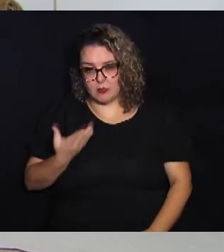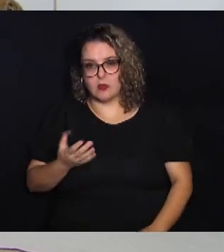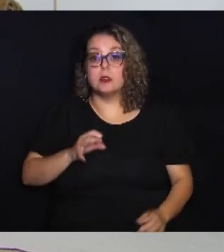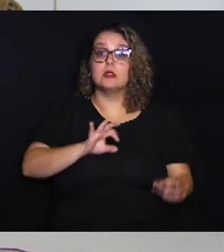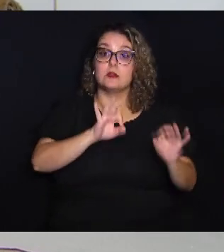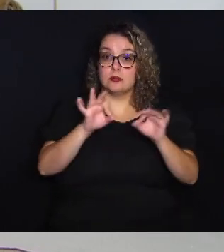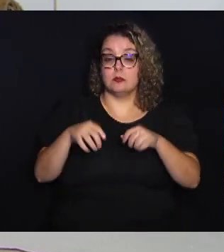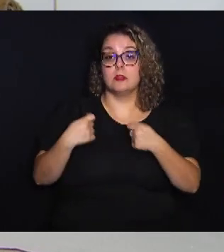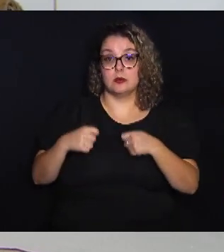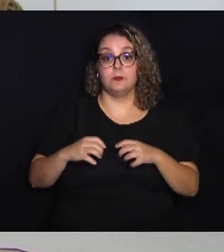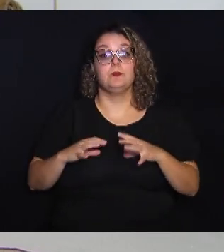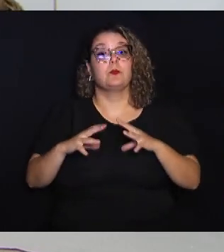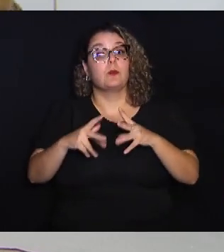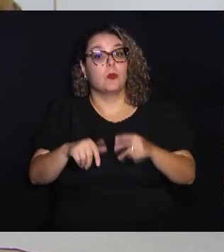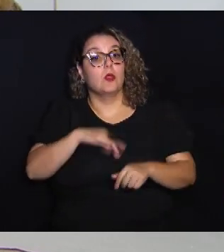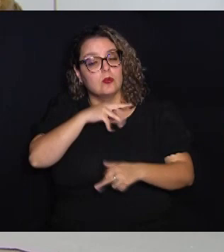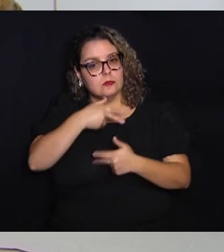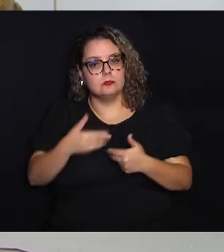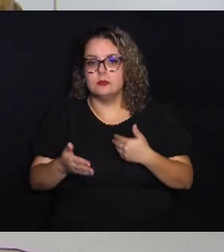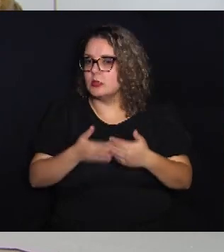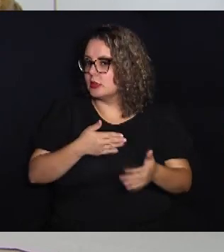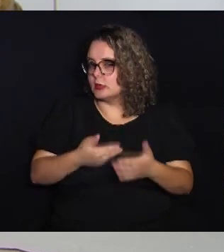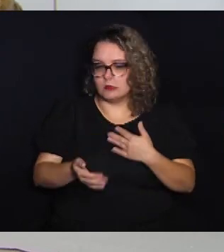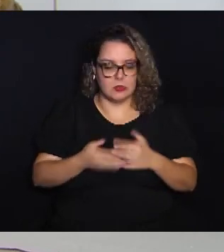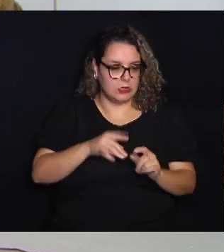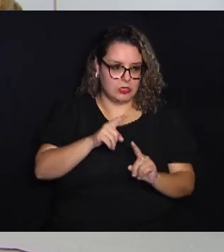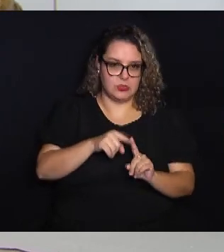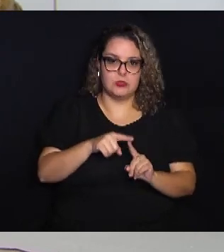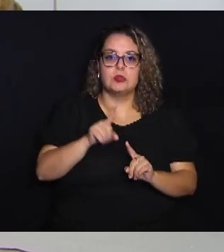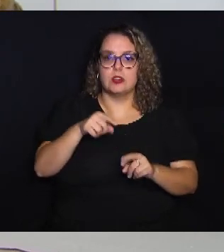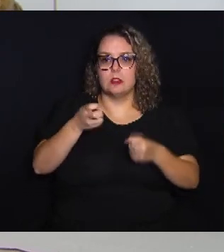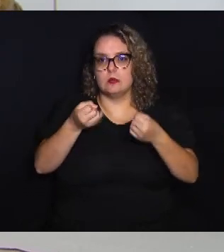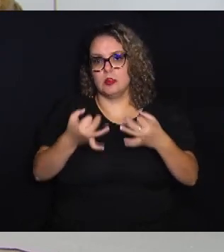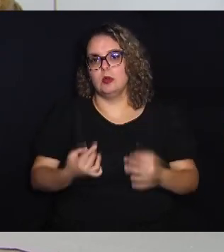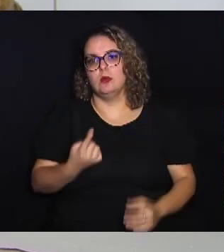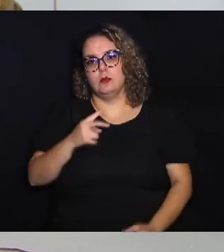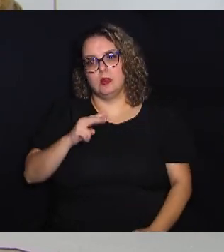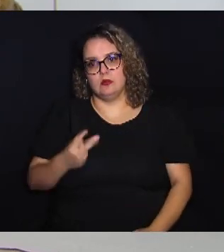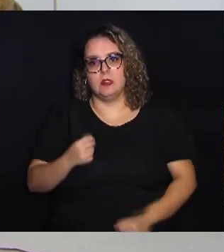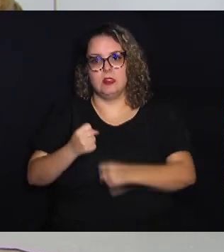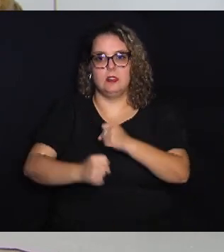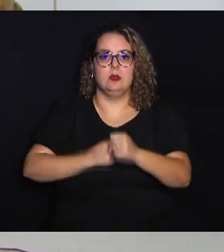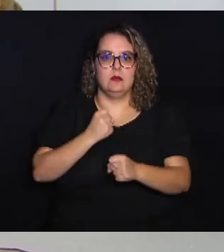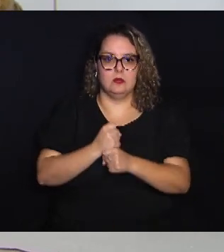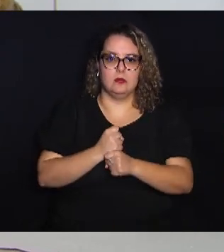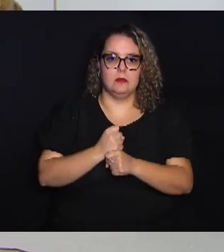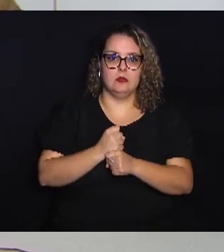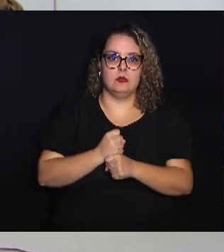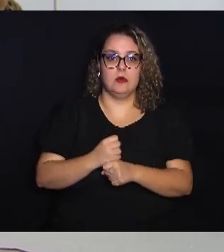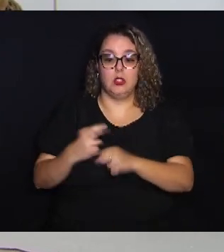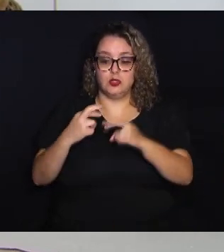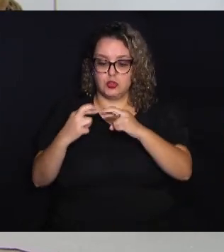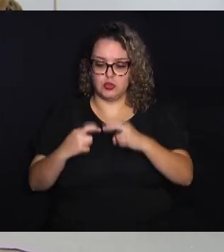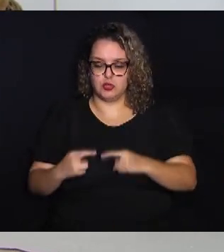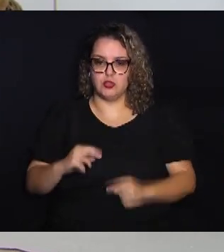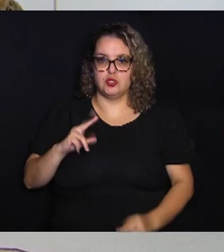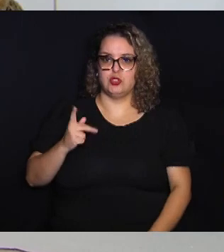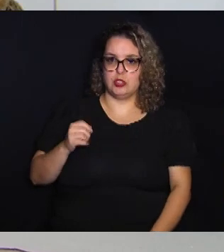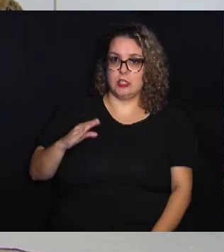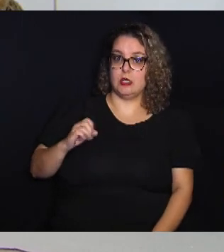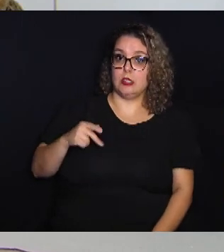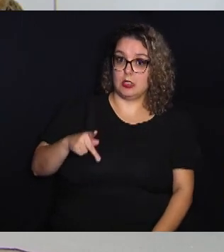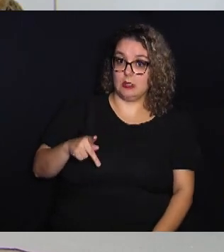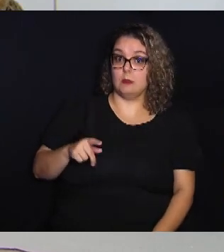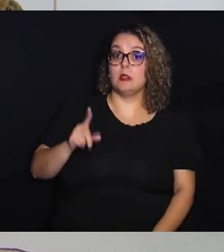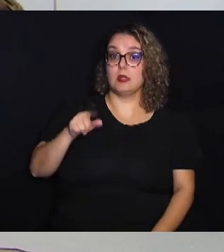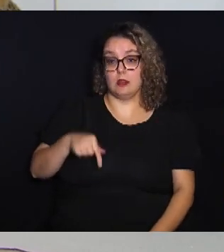por diante, então tem que ter esse acompanhamento. Todo animal, independente da espécie, é orientado a pelo menos uma vez por ano vir a caráter de